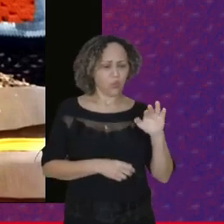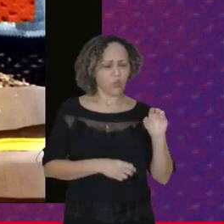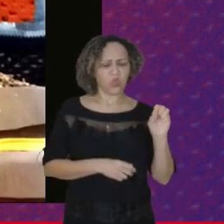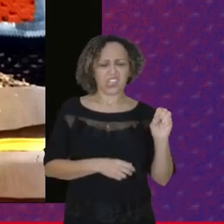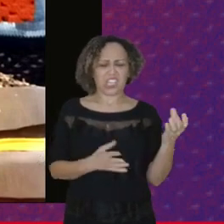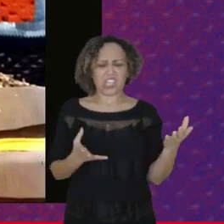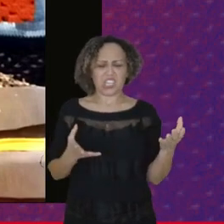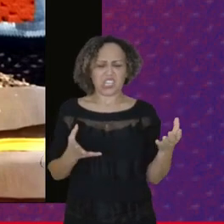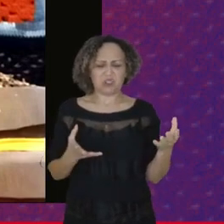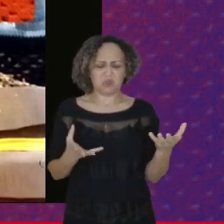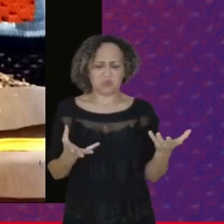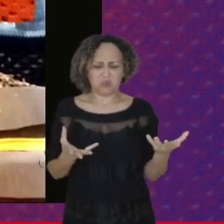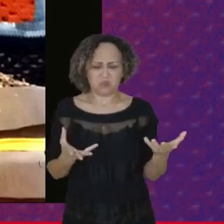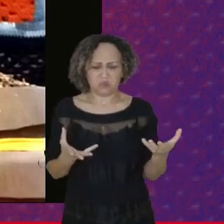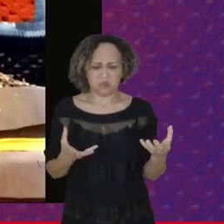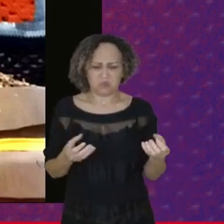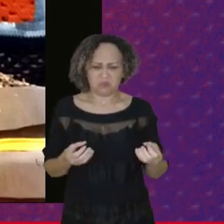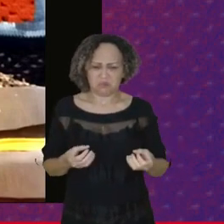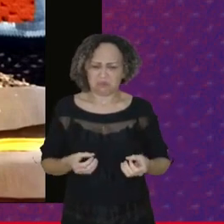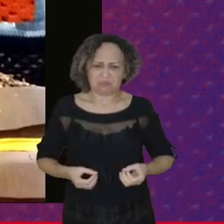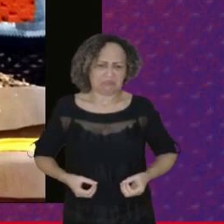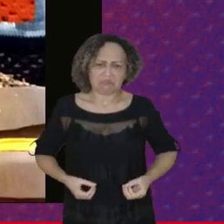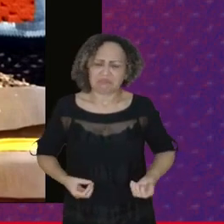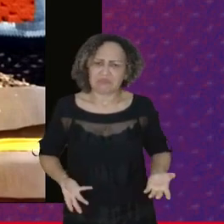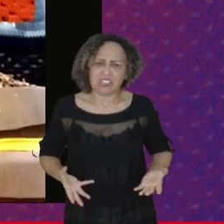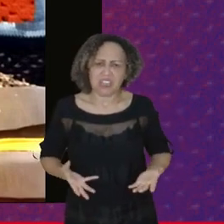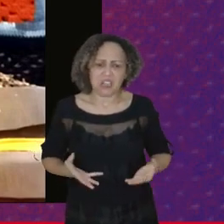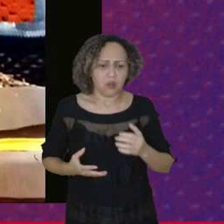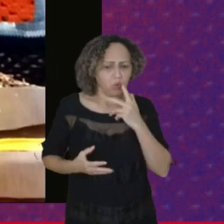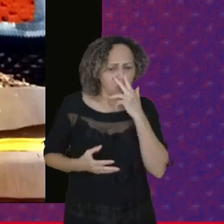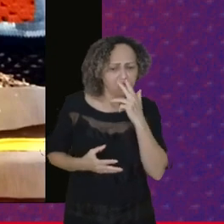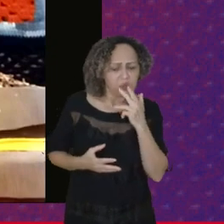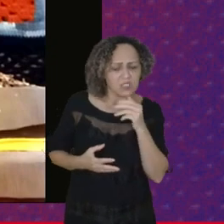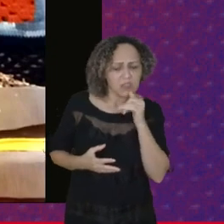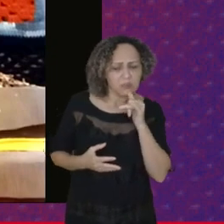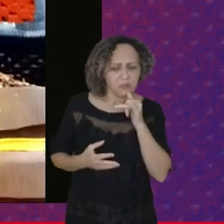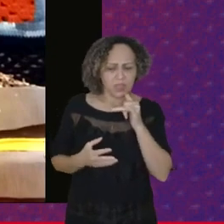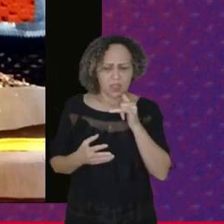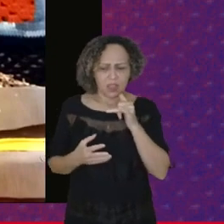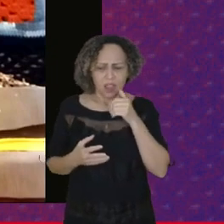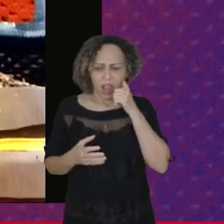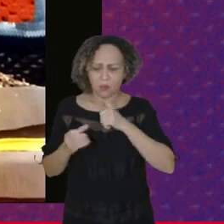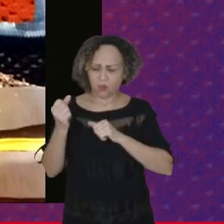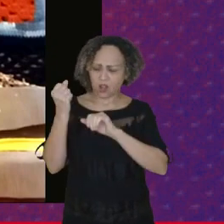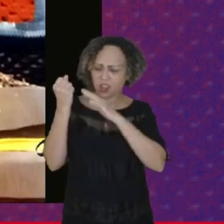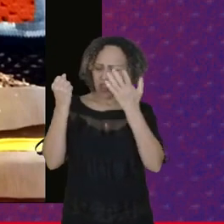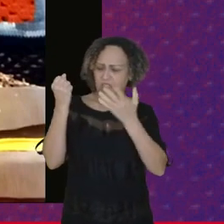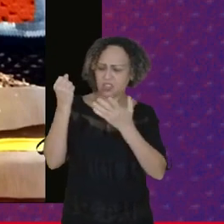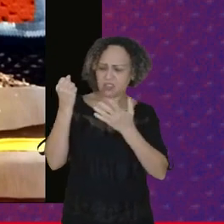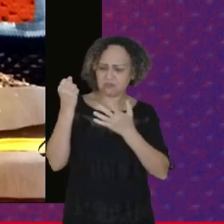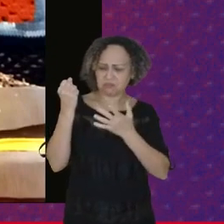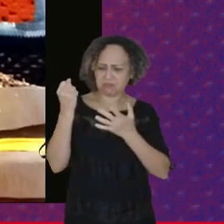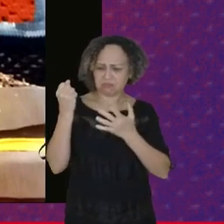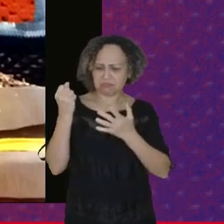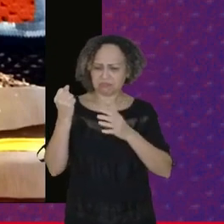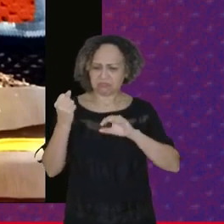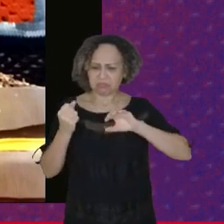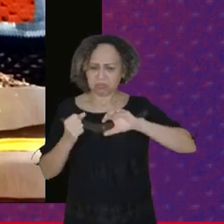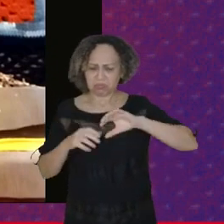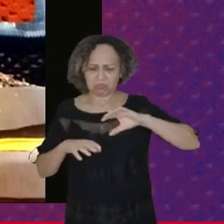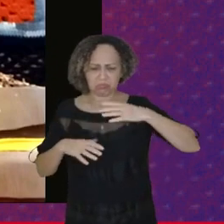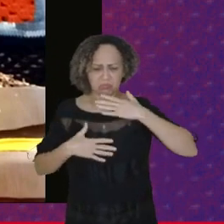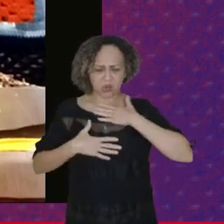transformada em pacotinhos tratados por especialista. Claro, os especialistas são